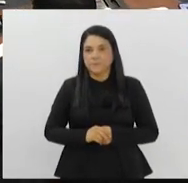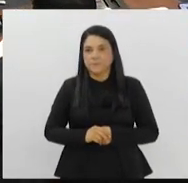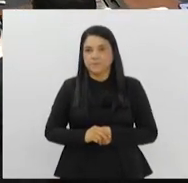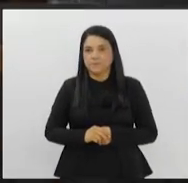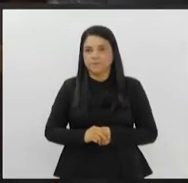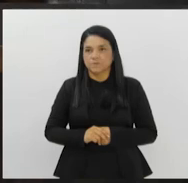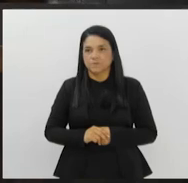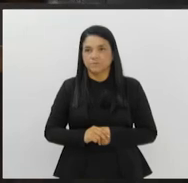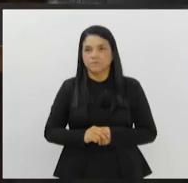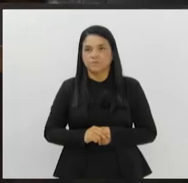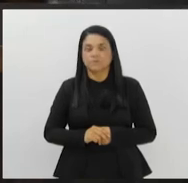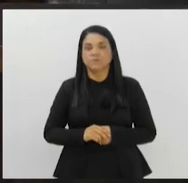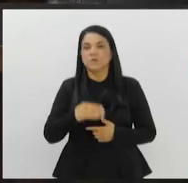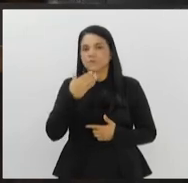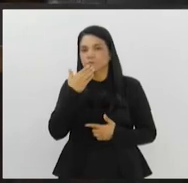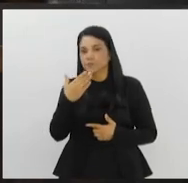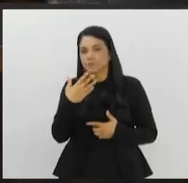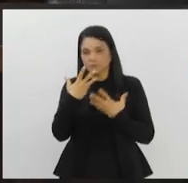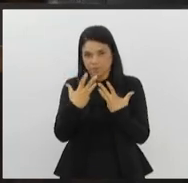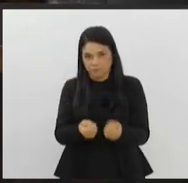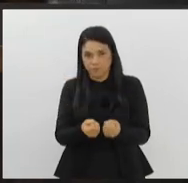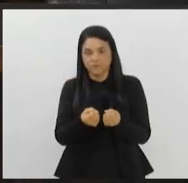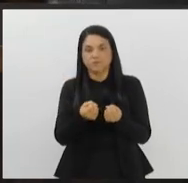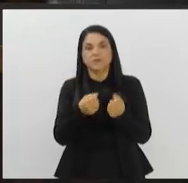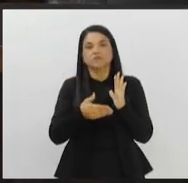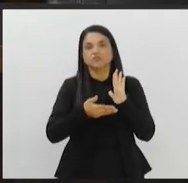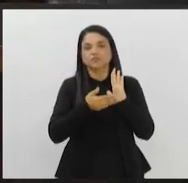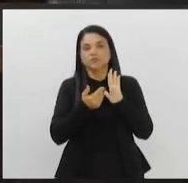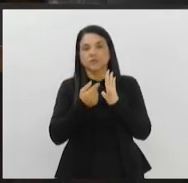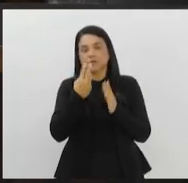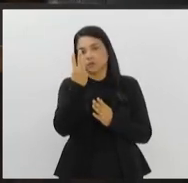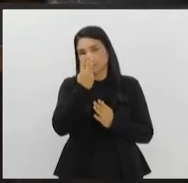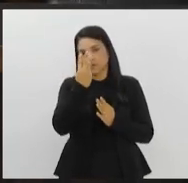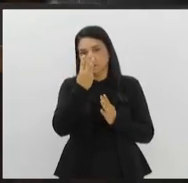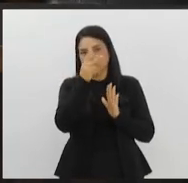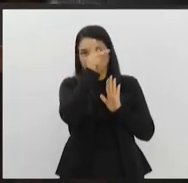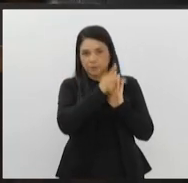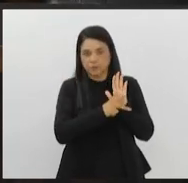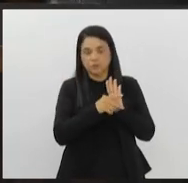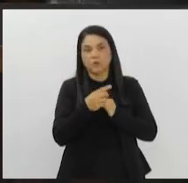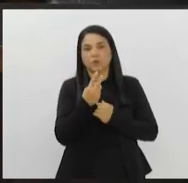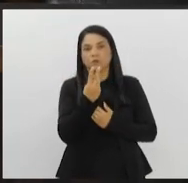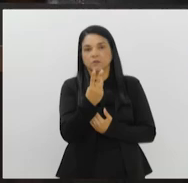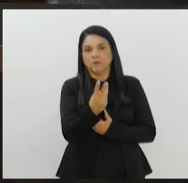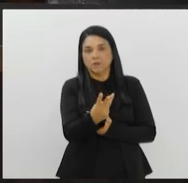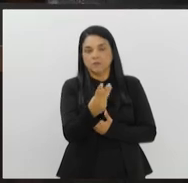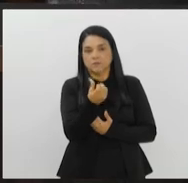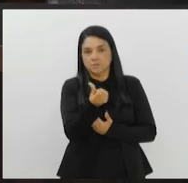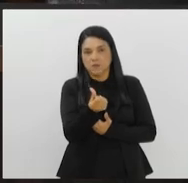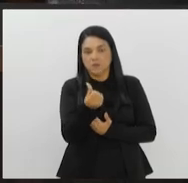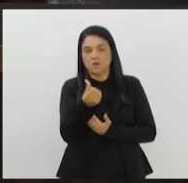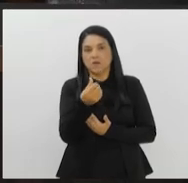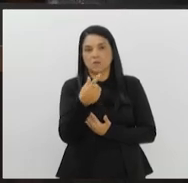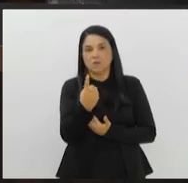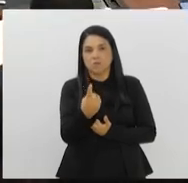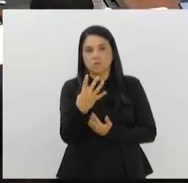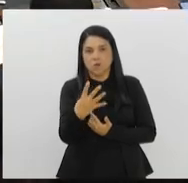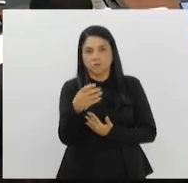A presidência defere o pedido de Vossa Excelência, então, está retirado o 3614-A de 2017, a pedido da